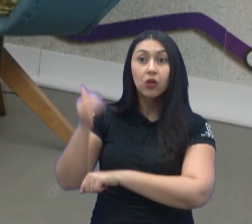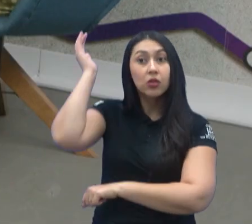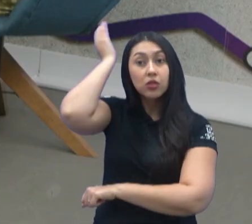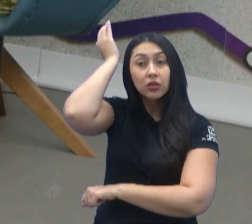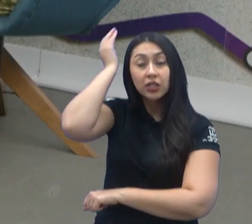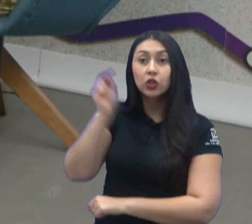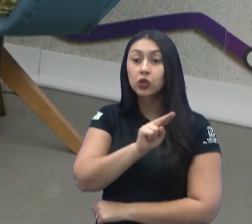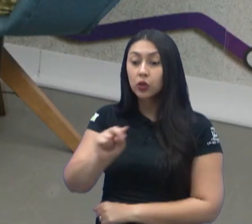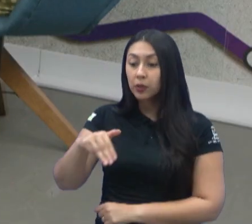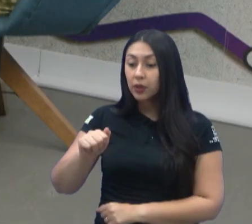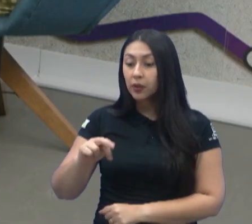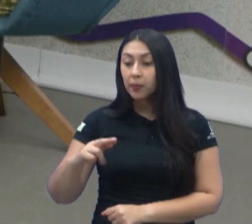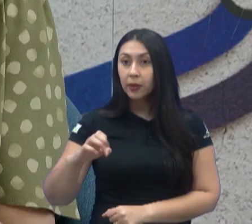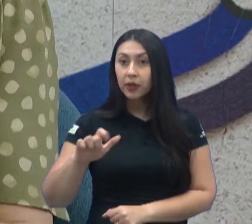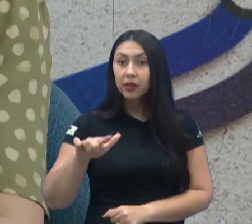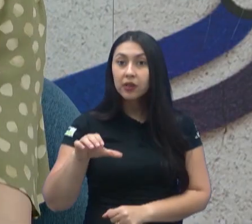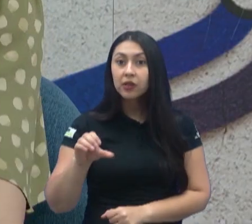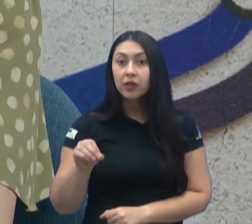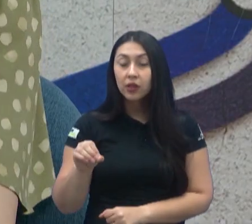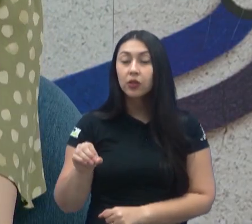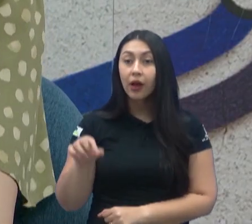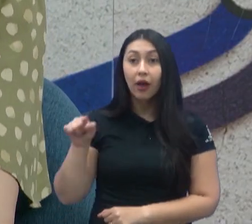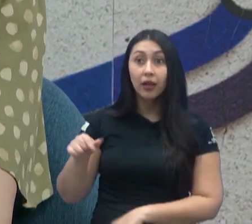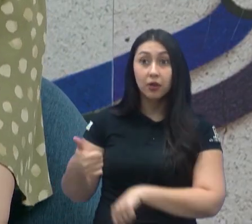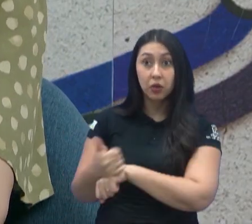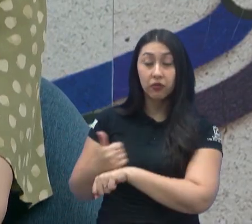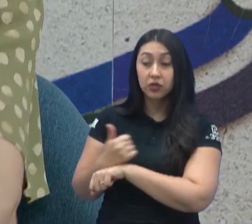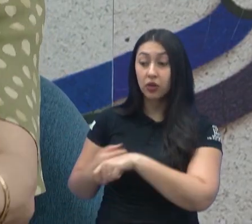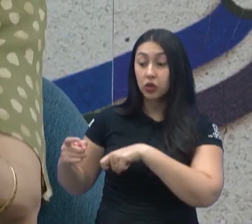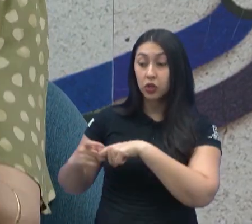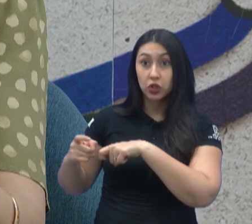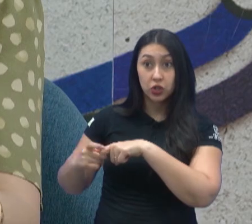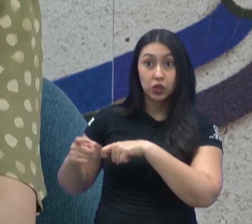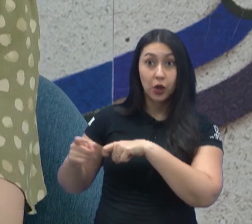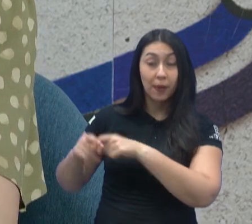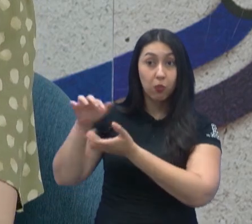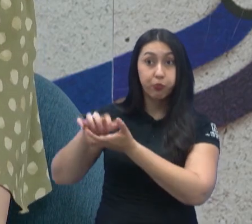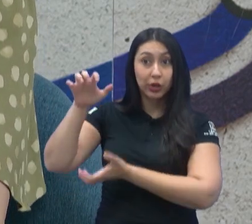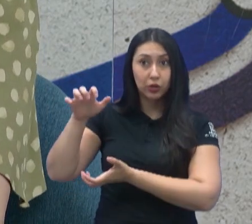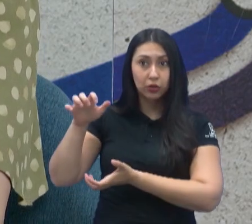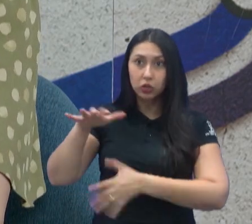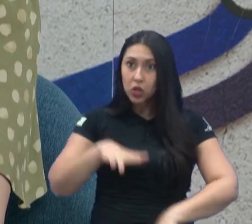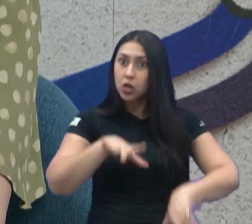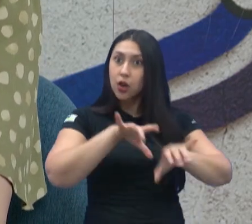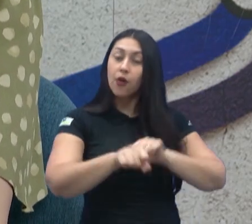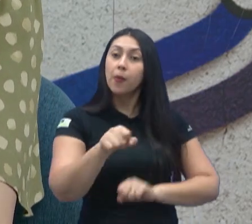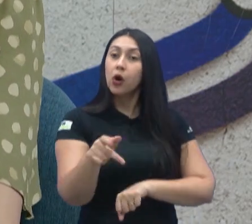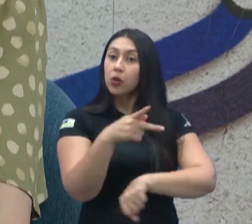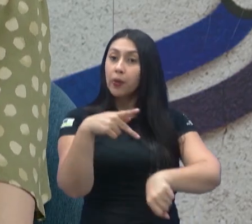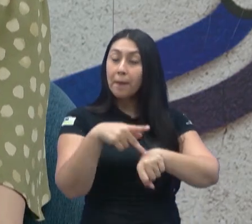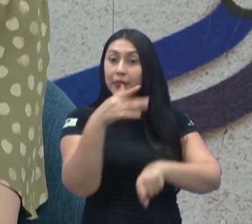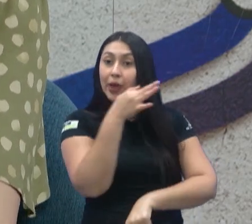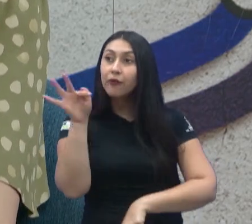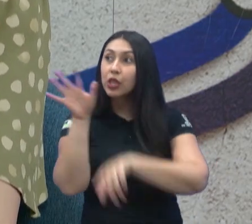Salgado, que era geriatra. Ele foi fazer a formação dele na França e ele trouxe da França, então, essas questões